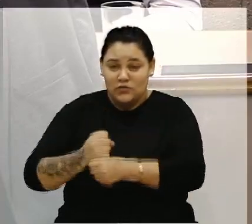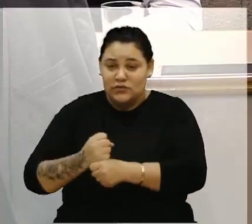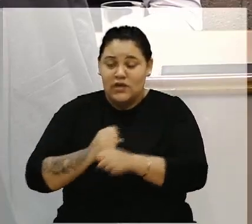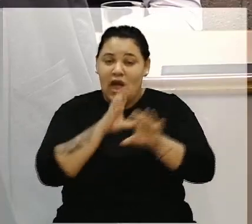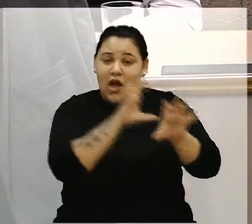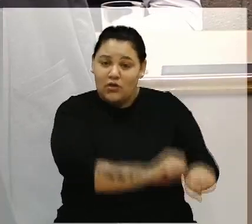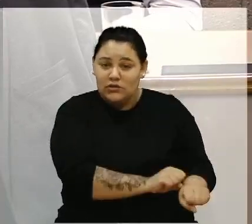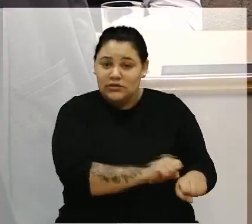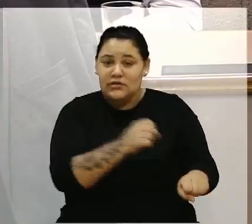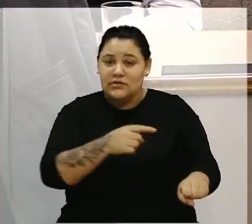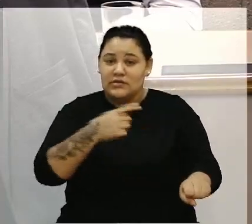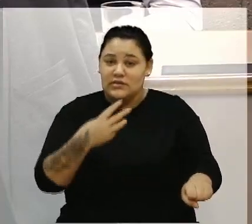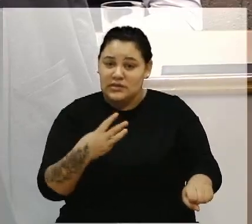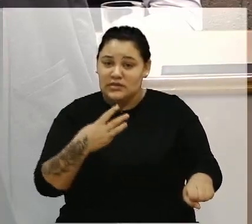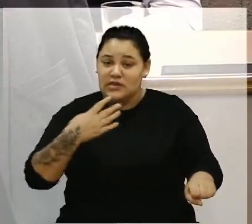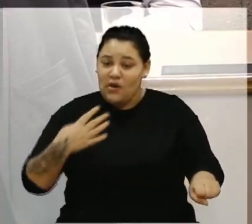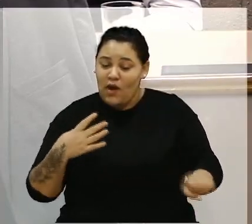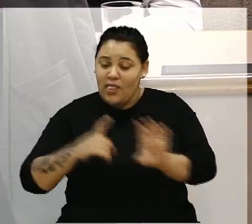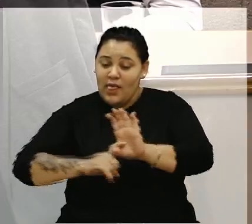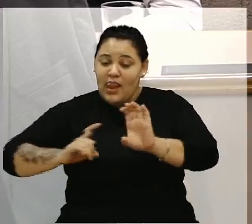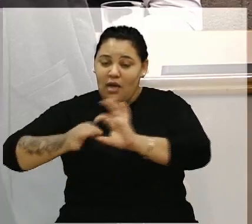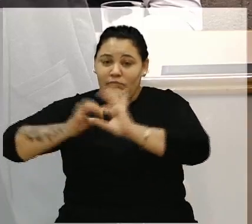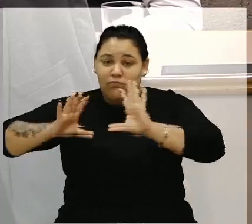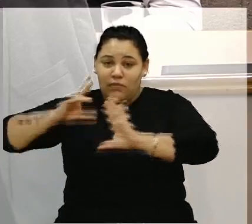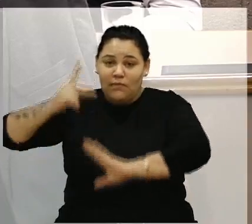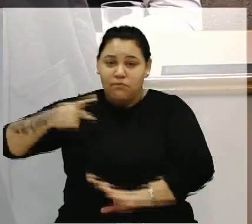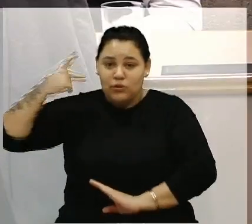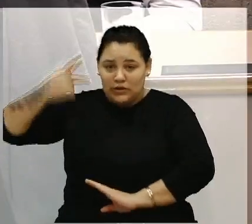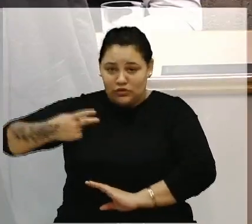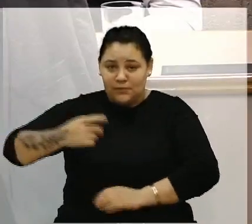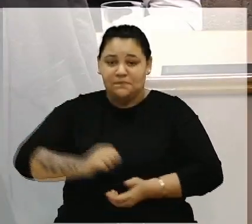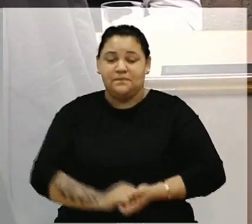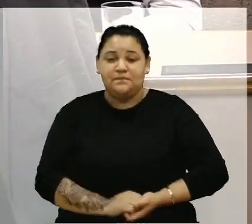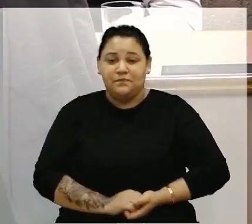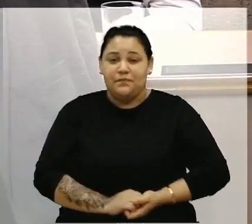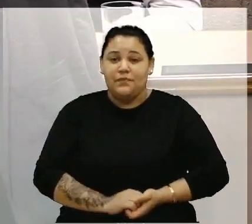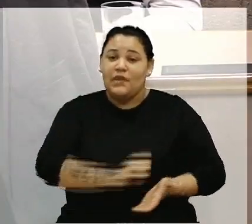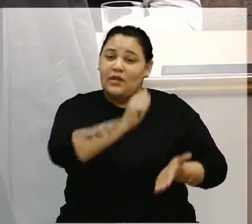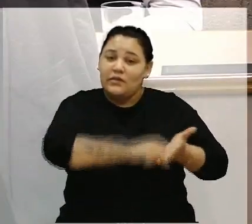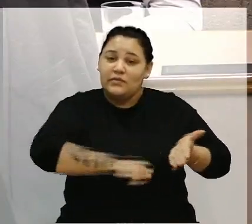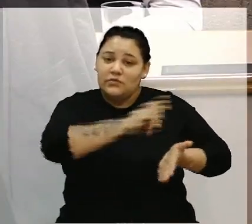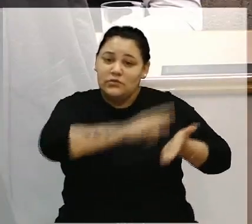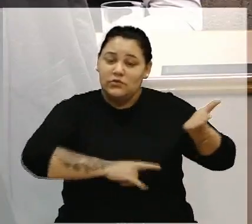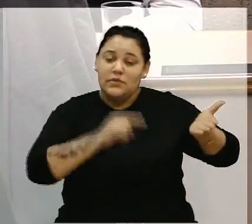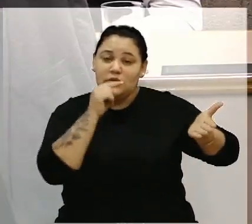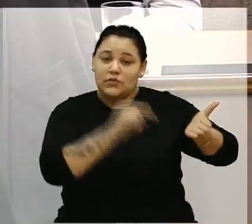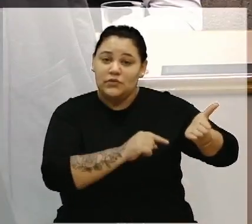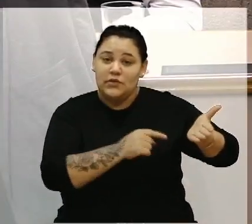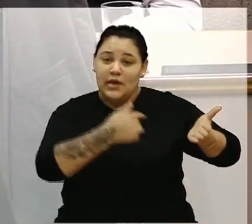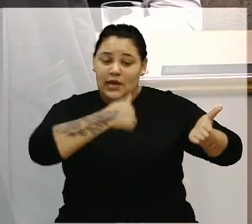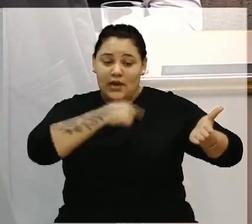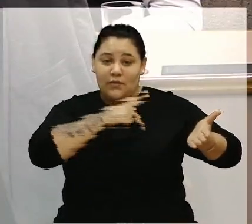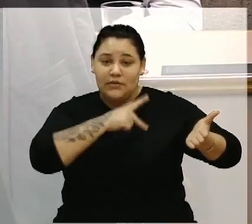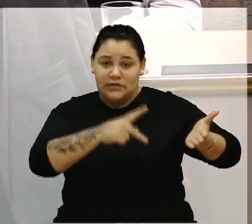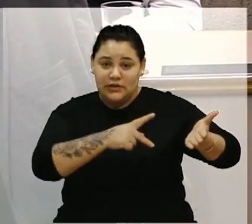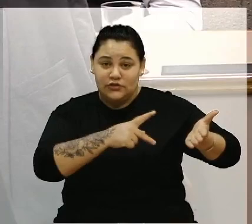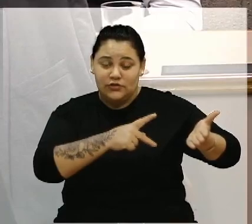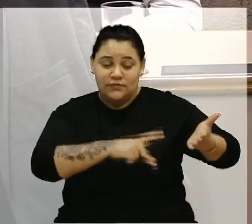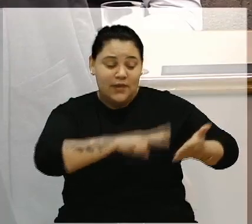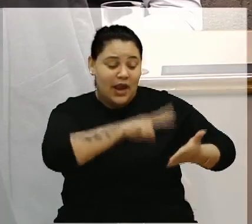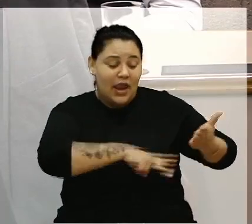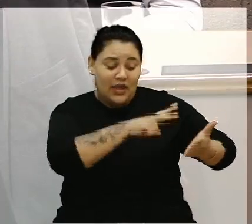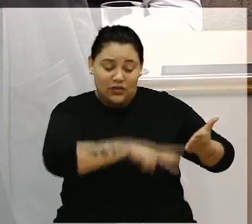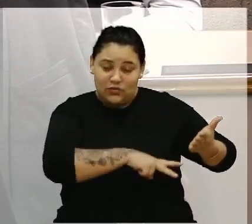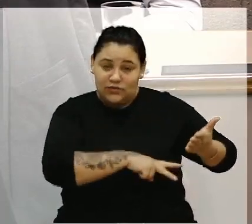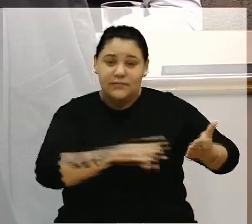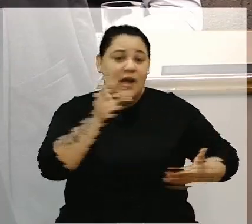e 134 da emancipação política. Assino esse parecer, eu, presidente e relator